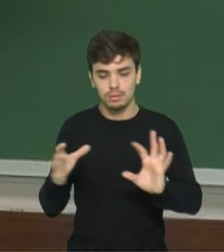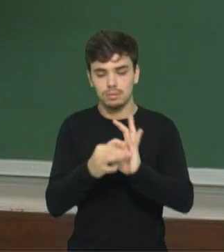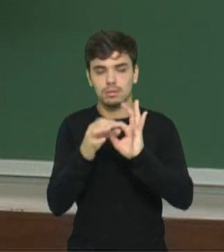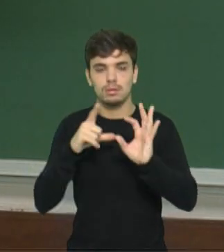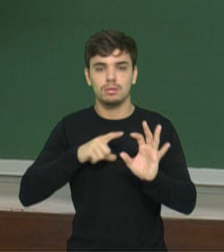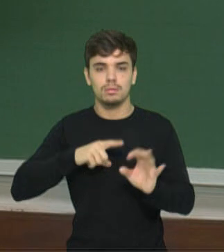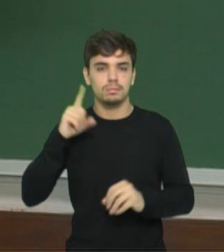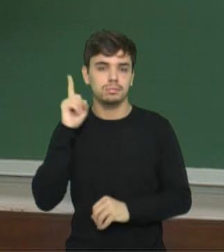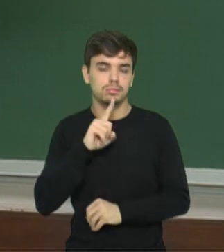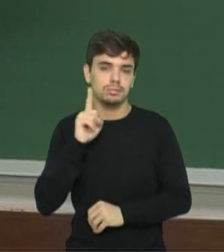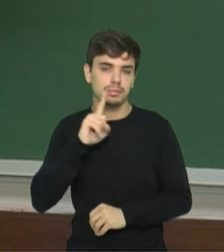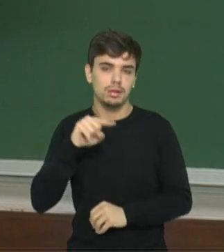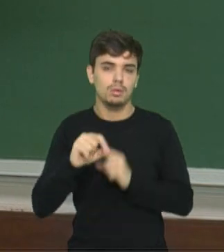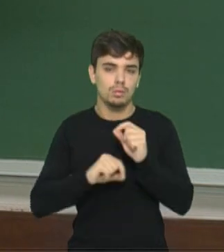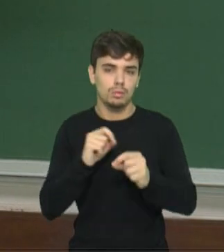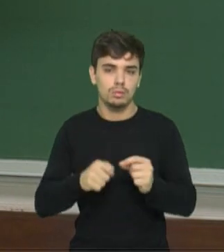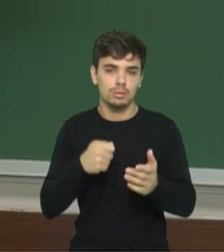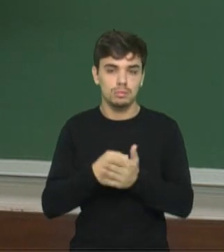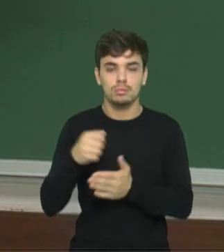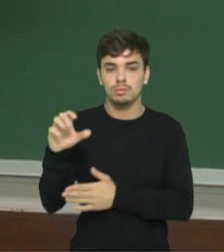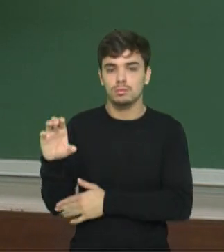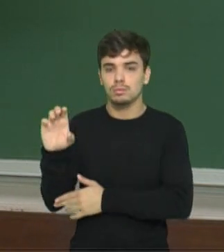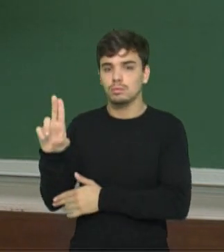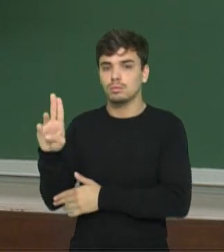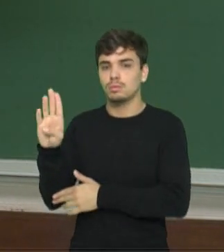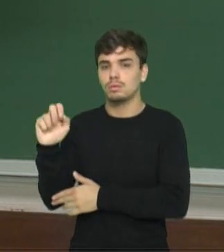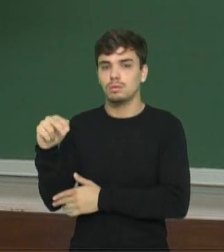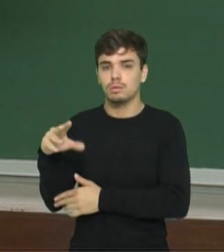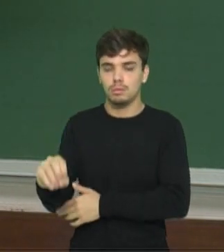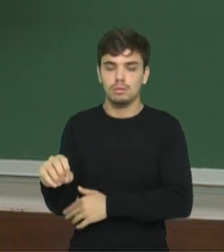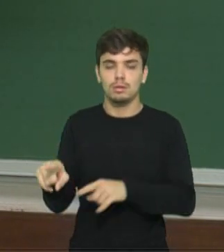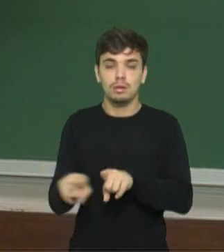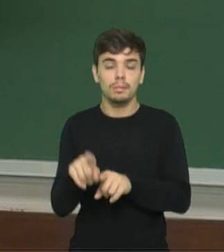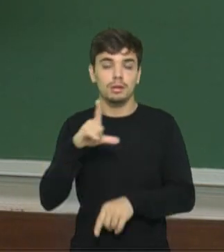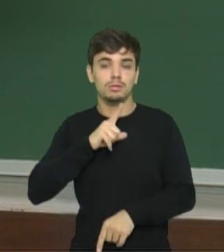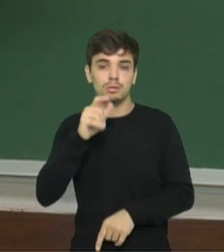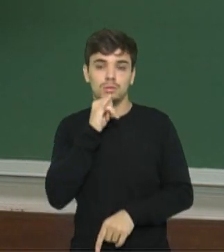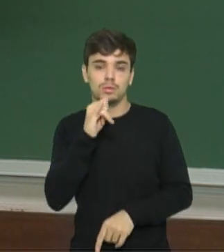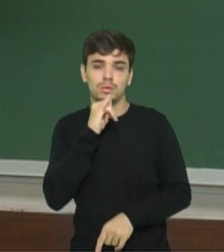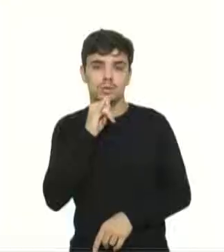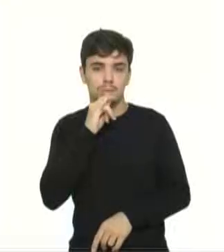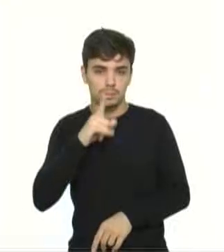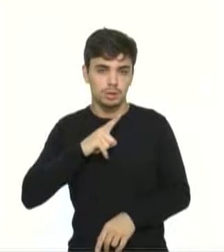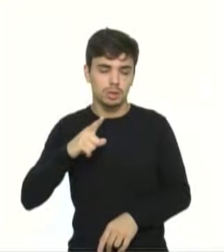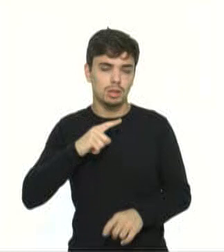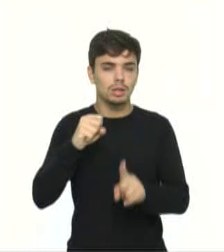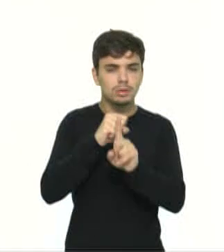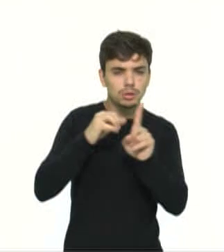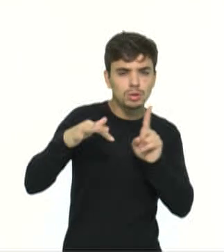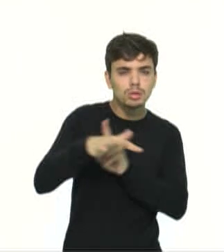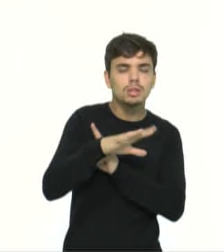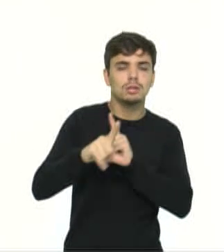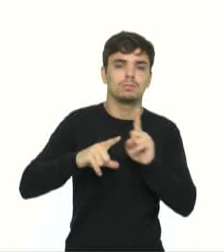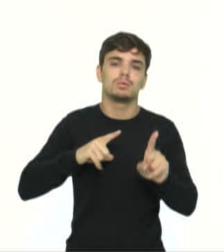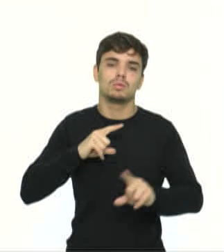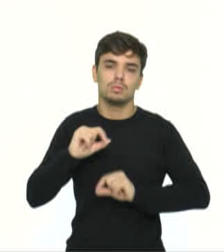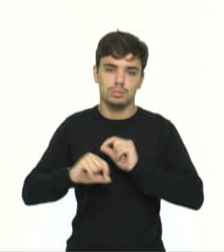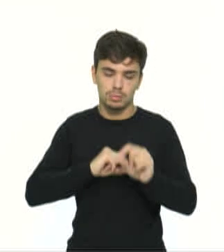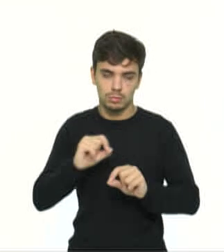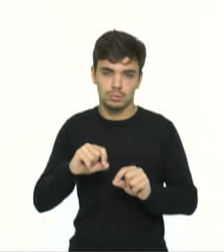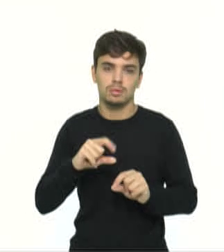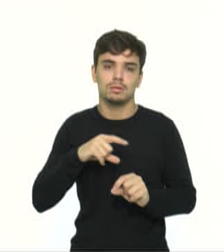aqui na América é o regime cubano. Seguindo o exemplo cubano, que havia implantado o socialismo, alguns países da